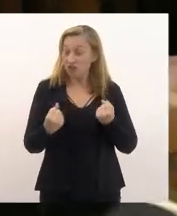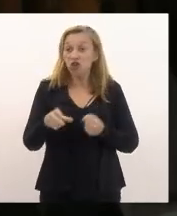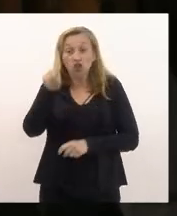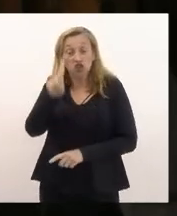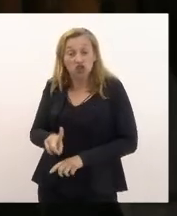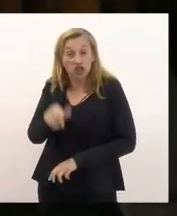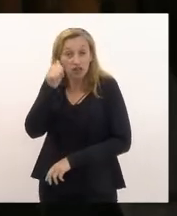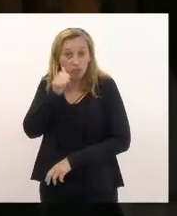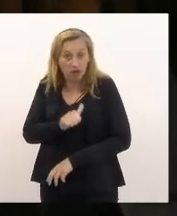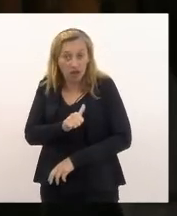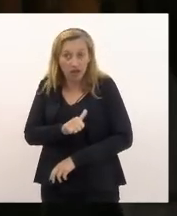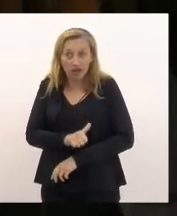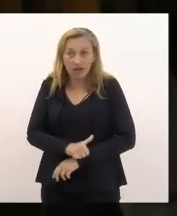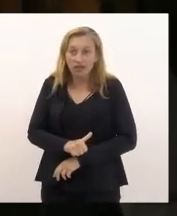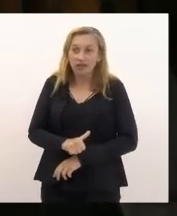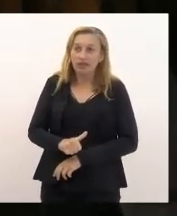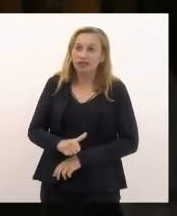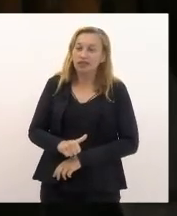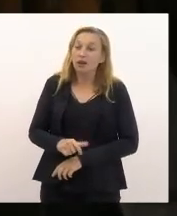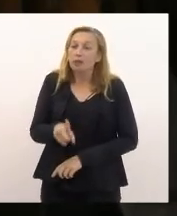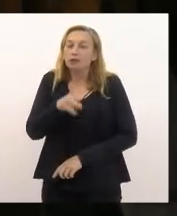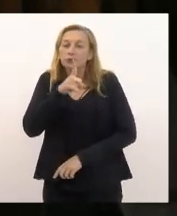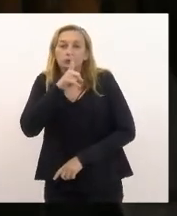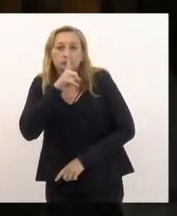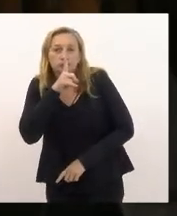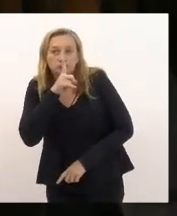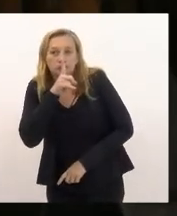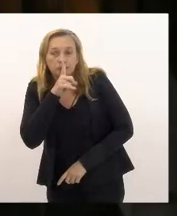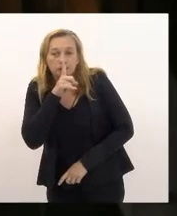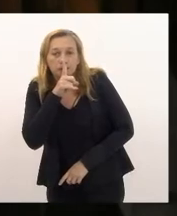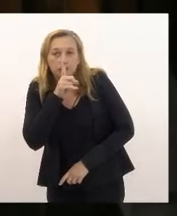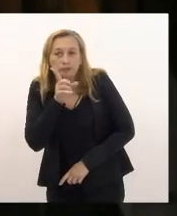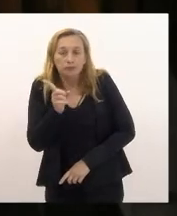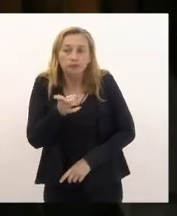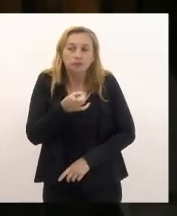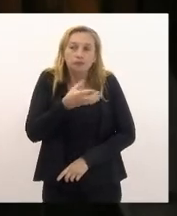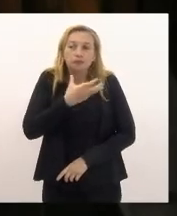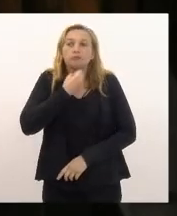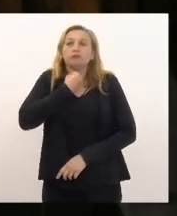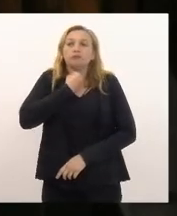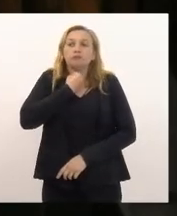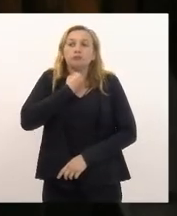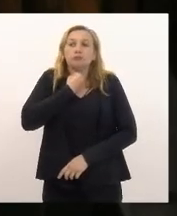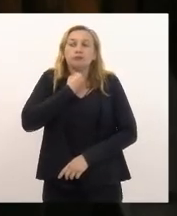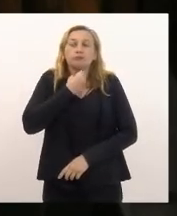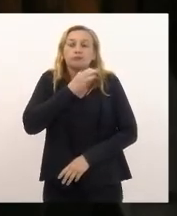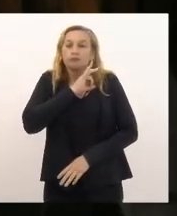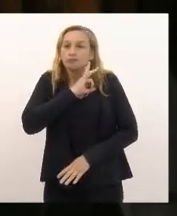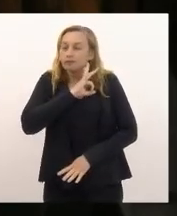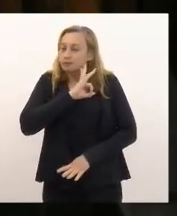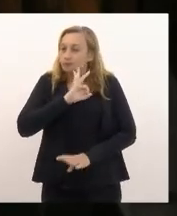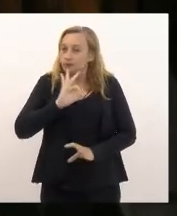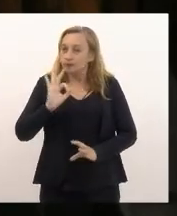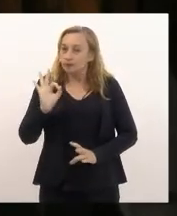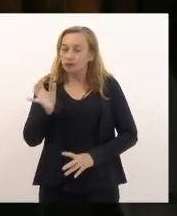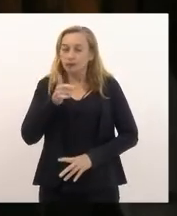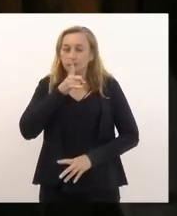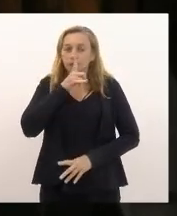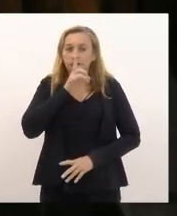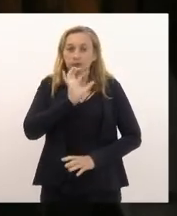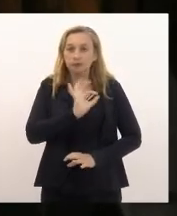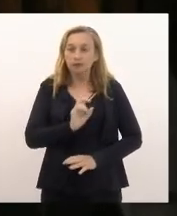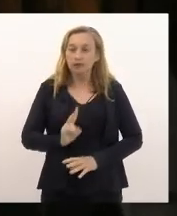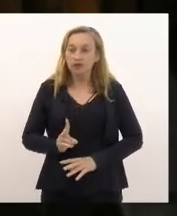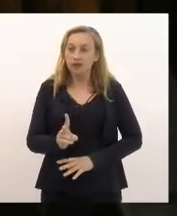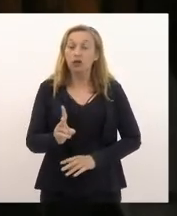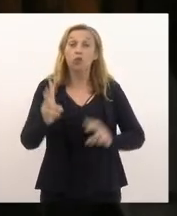direito das mulheres, mas se silencia, cala a boca e não fala absolutamente nada, óbvio, com silêncio seletivo de sempre, quando